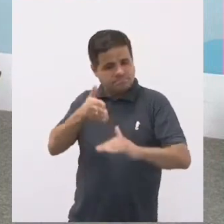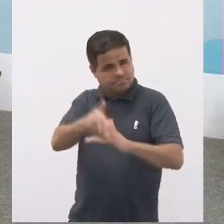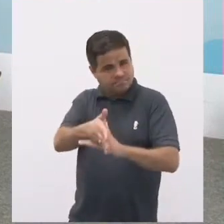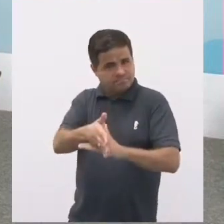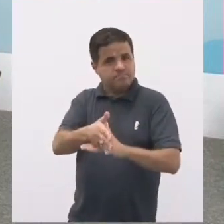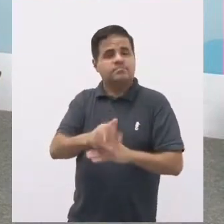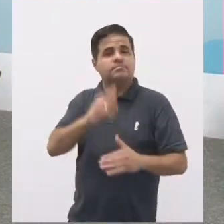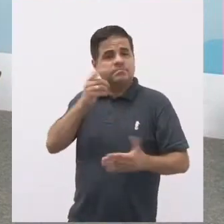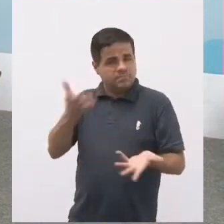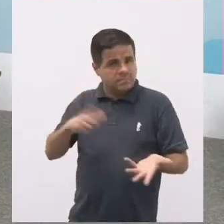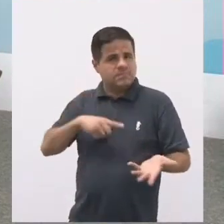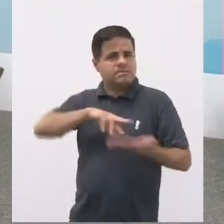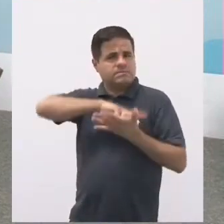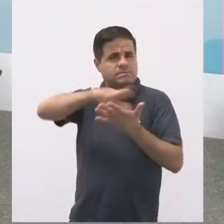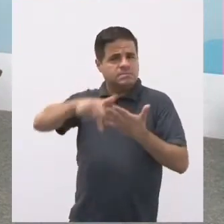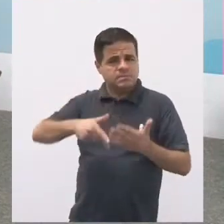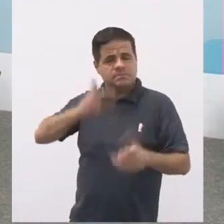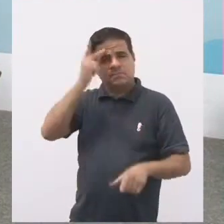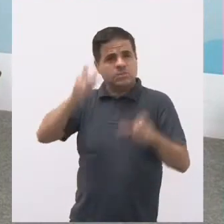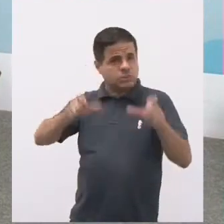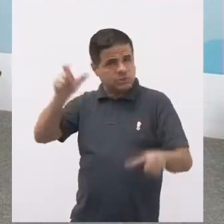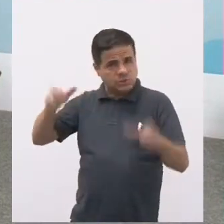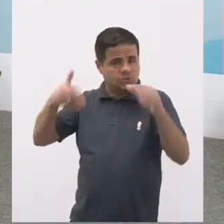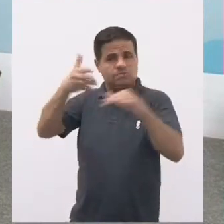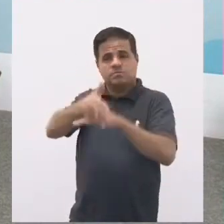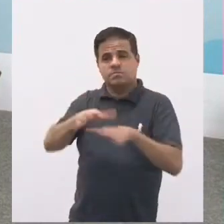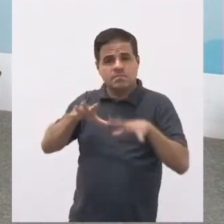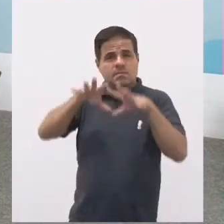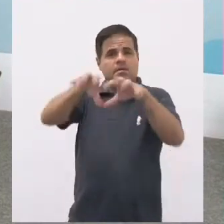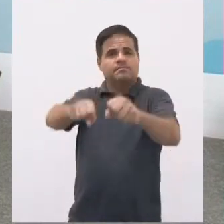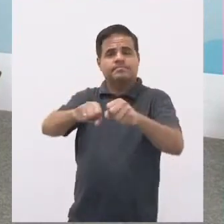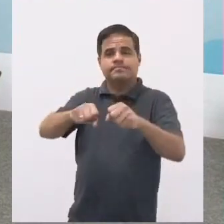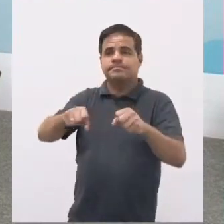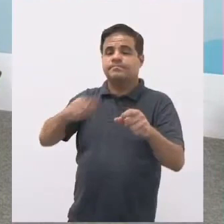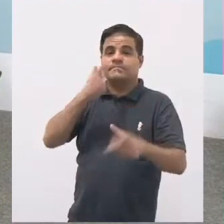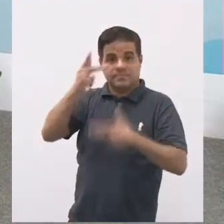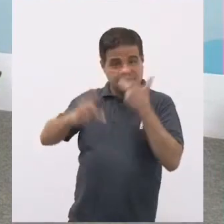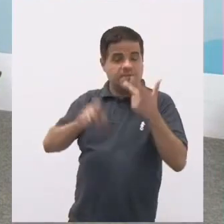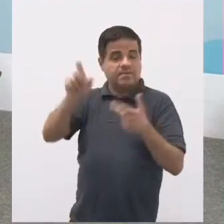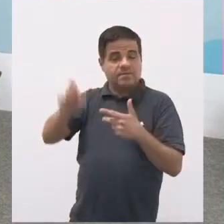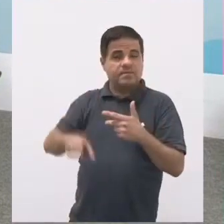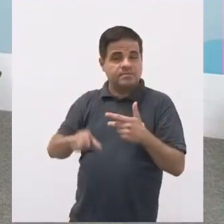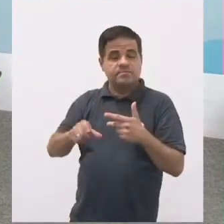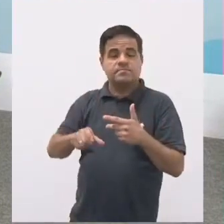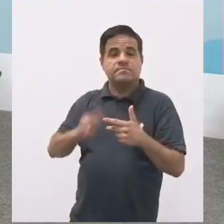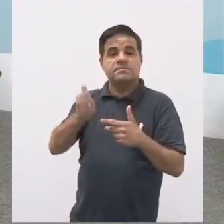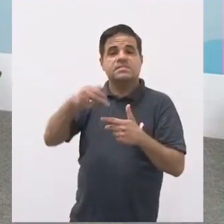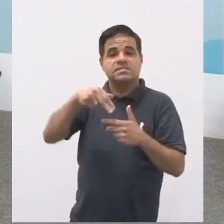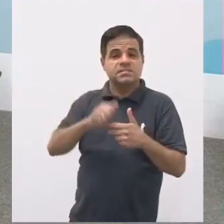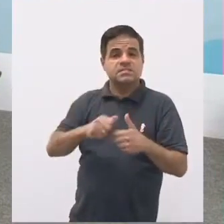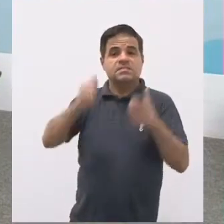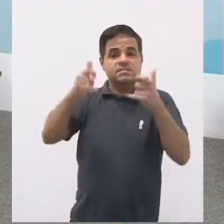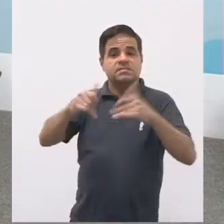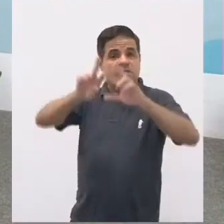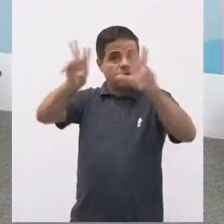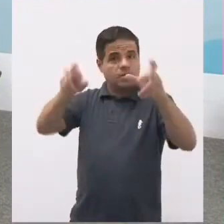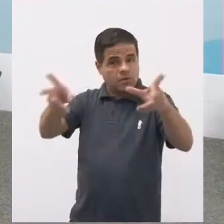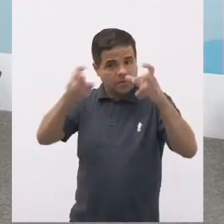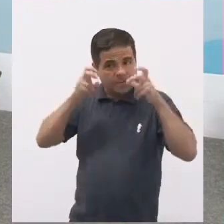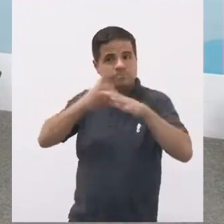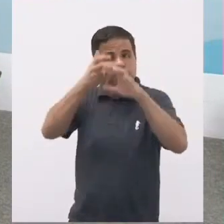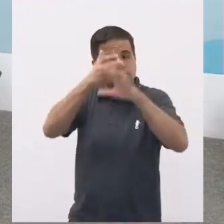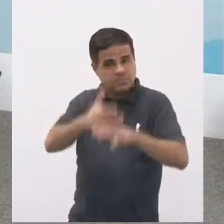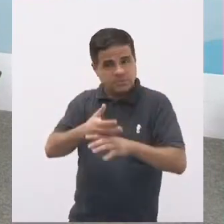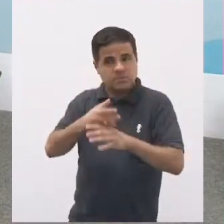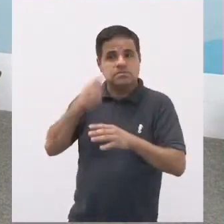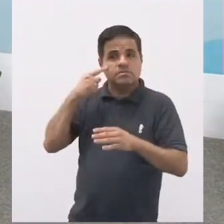participativa envolve vários atores. Pegando um pouquinho no gancho da fala da Ana, que fala da questão da concepção de currículo, que